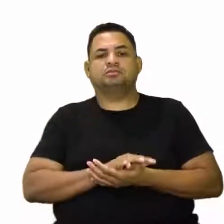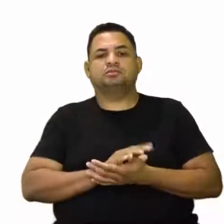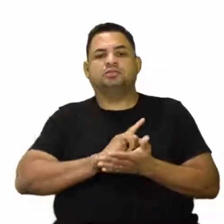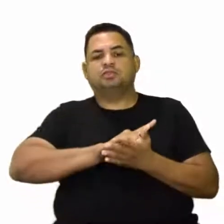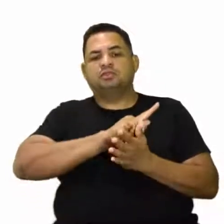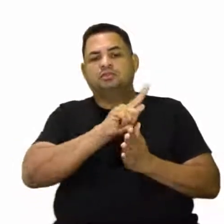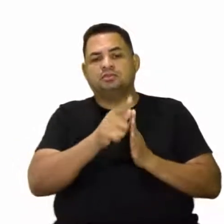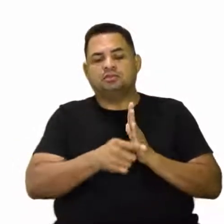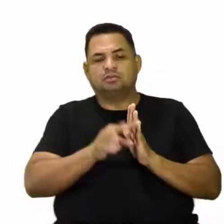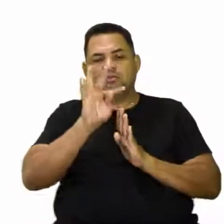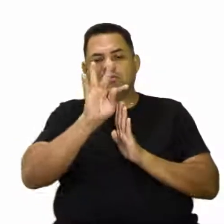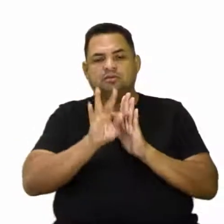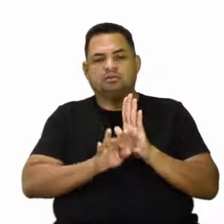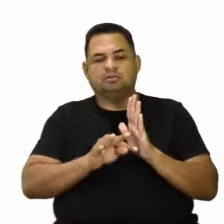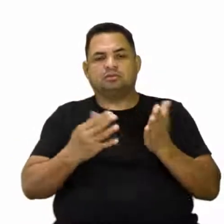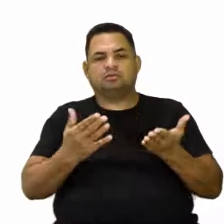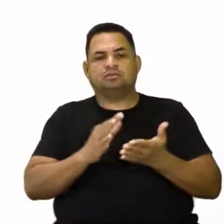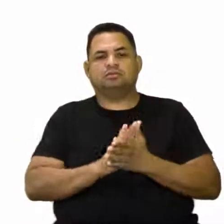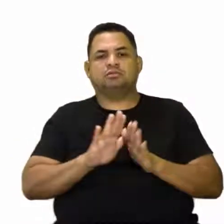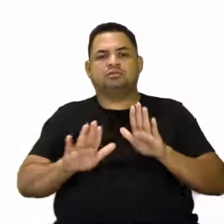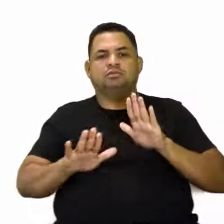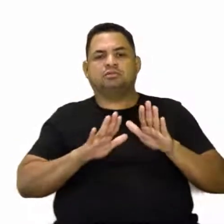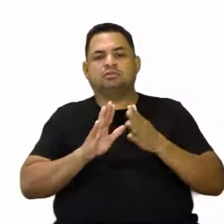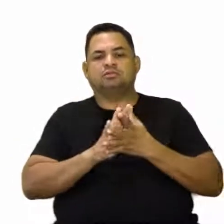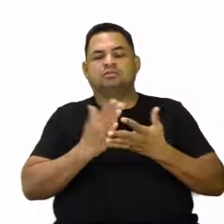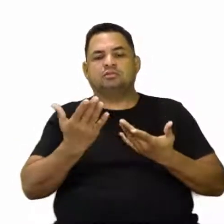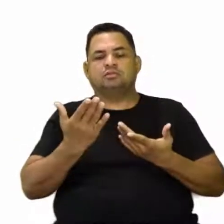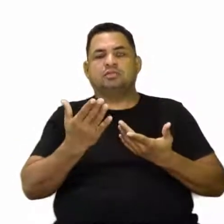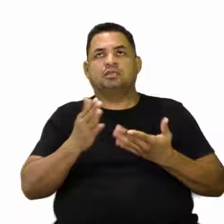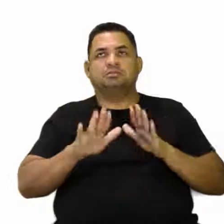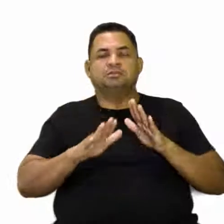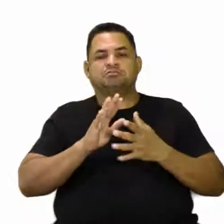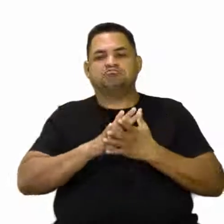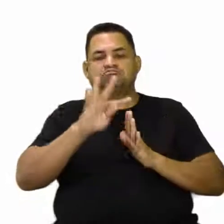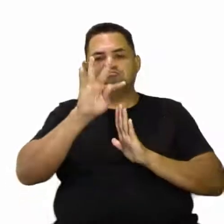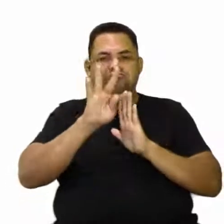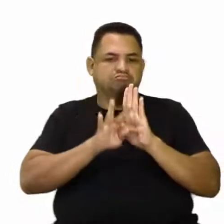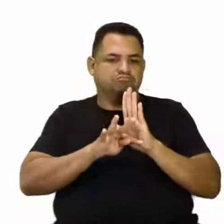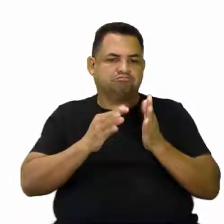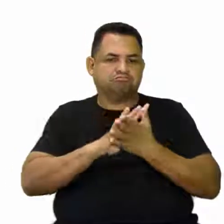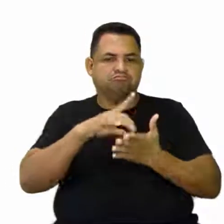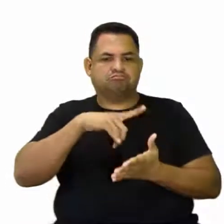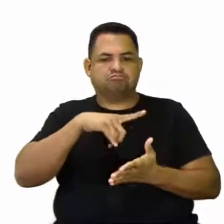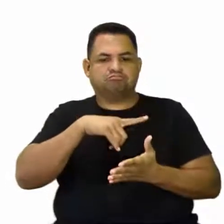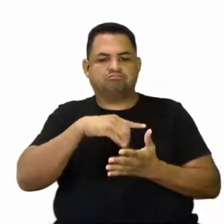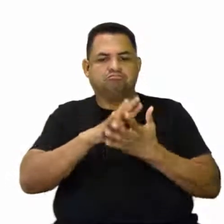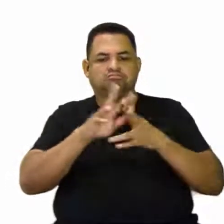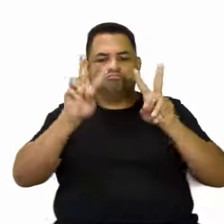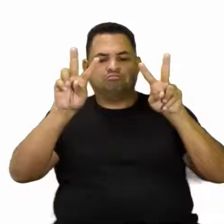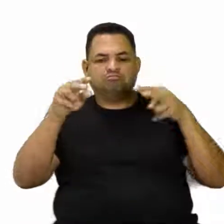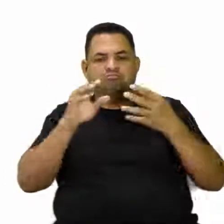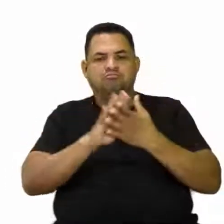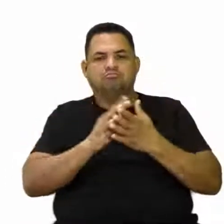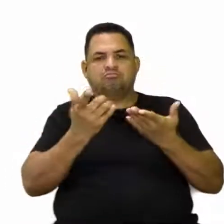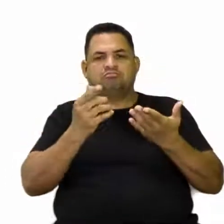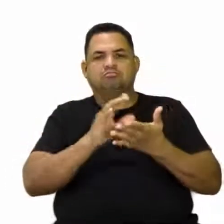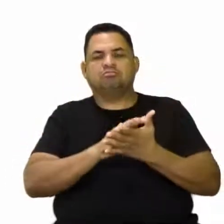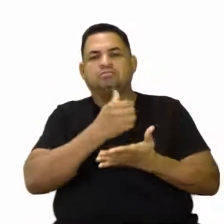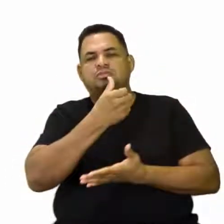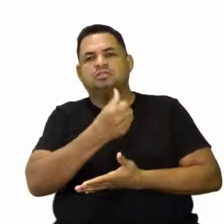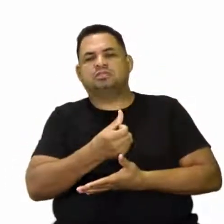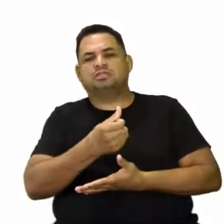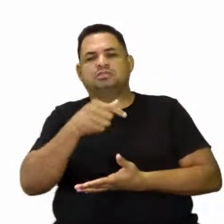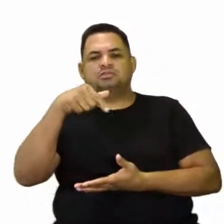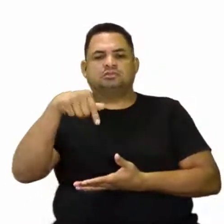gênero textual. Porque dependendo do texto, não é, Tainá? Tem um título enorme ali com mais de